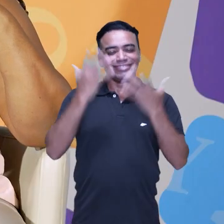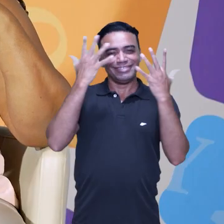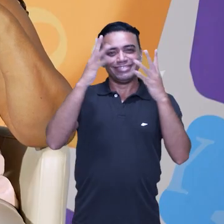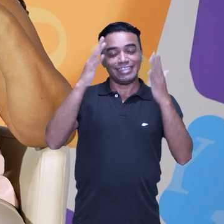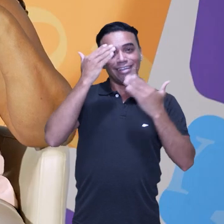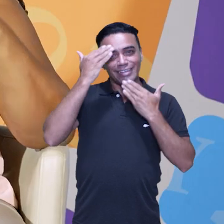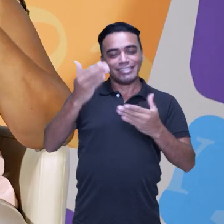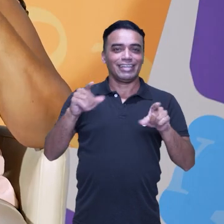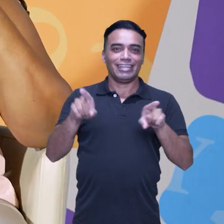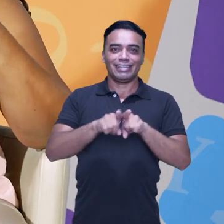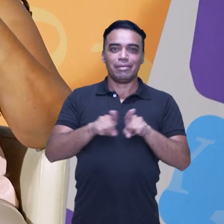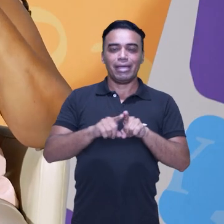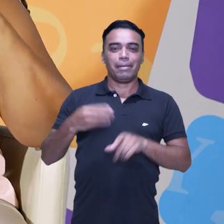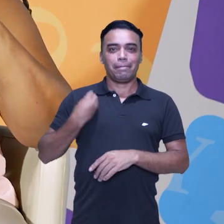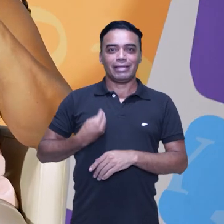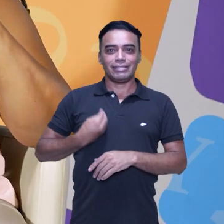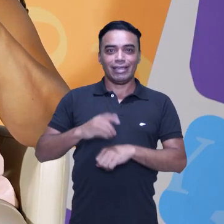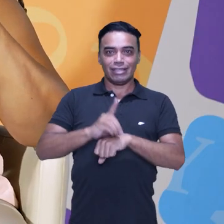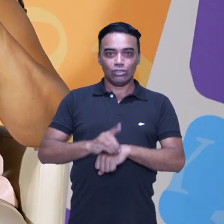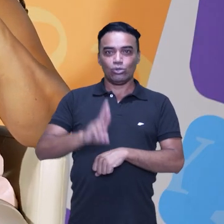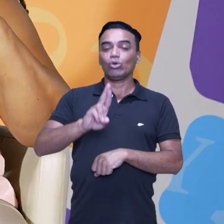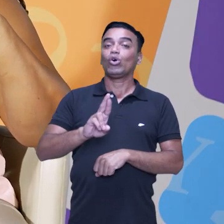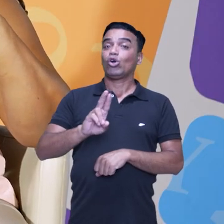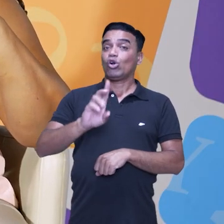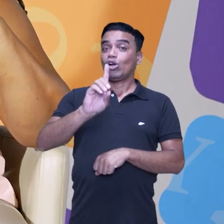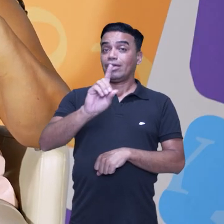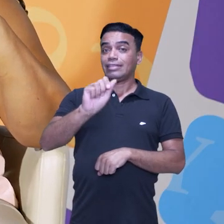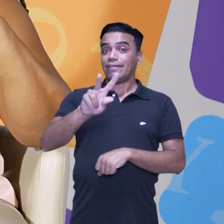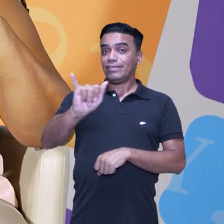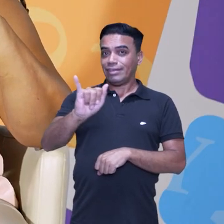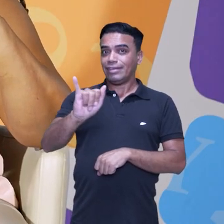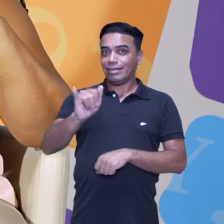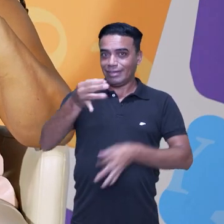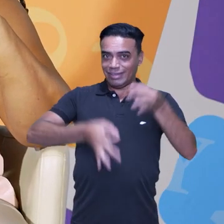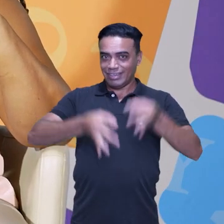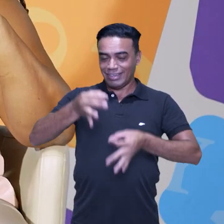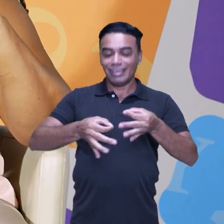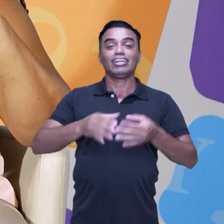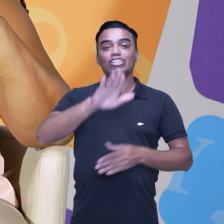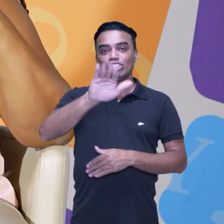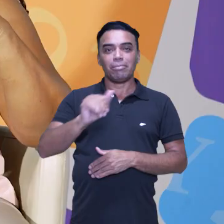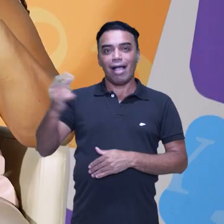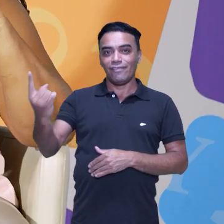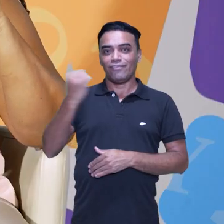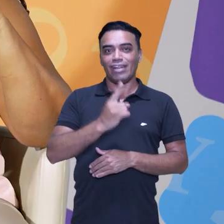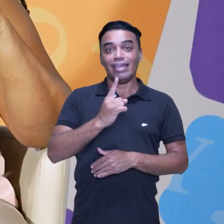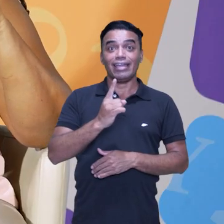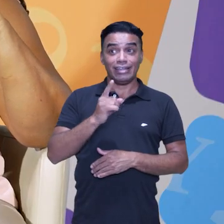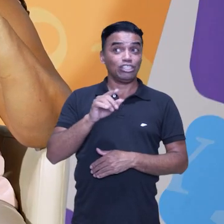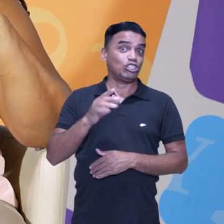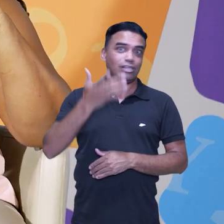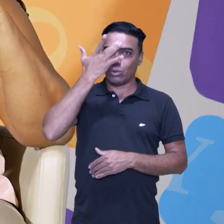E agradecer também a presença do doutor Davi, promotor Davi Pirajá, e chamar aqui à frente, que ela nem sabe que ela vai